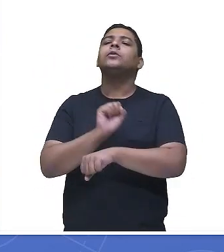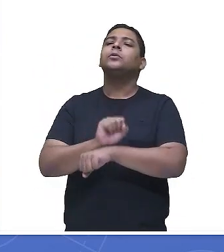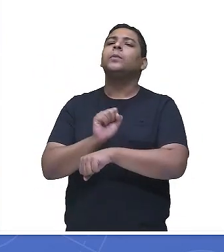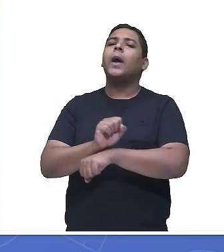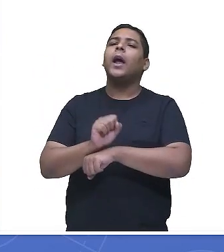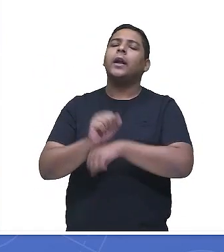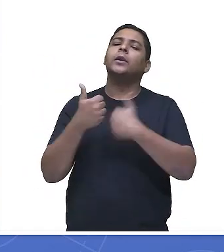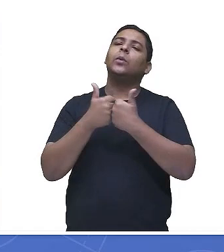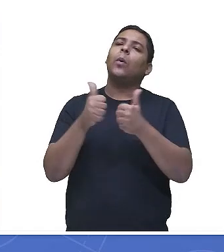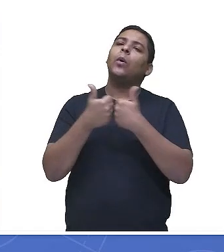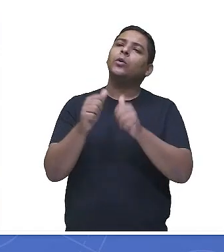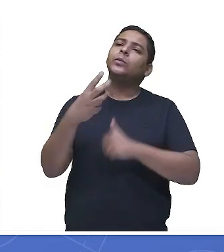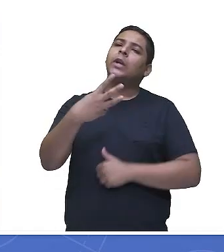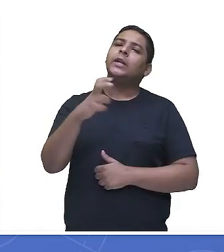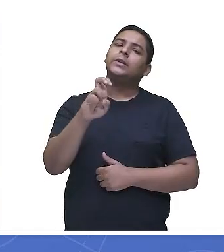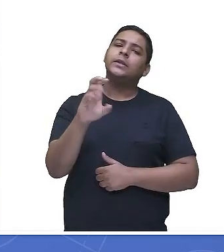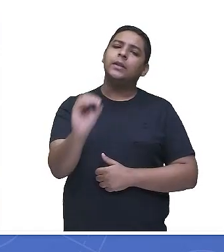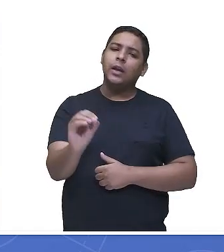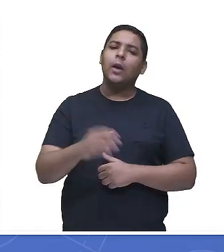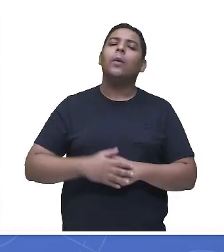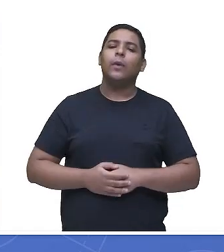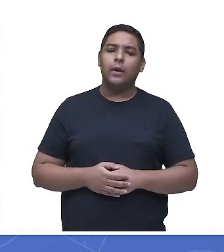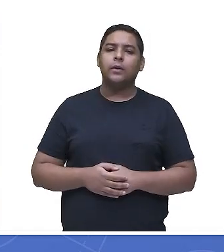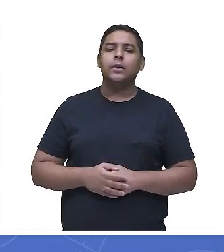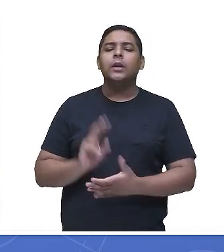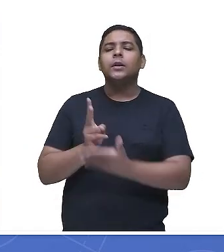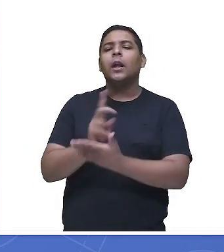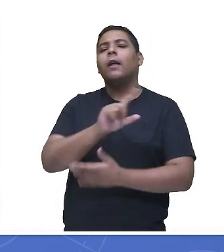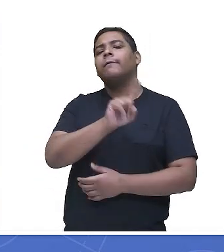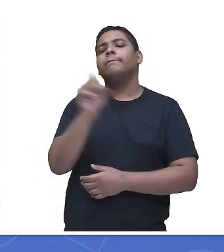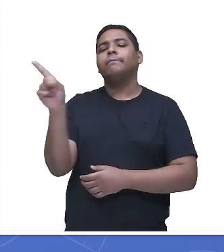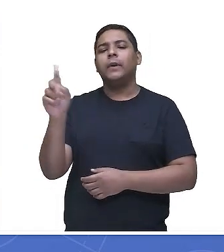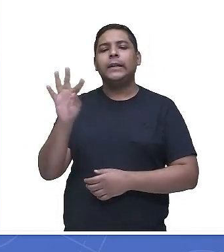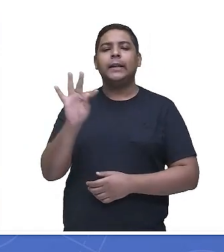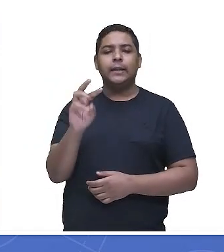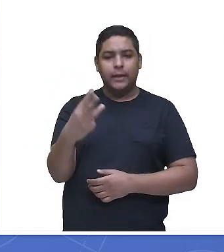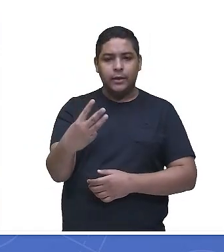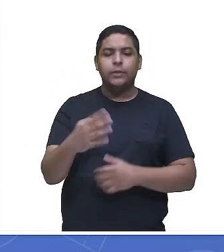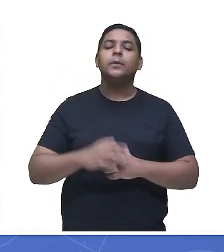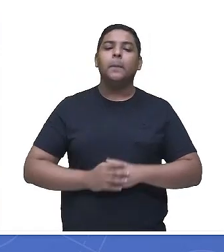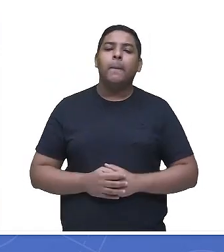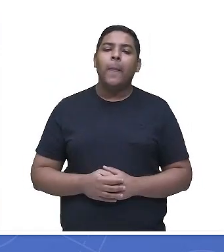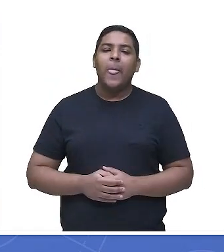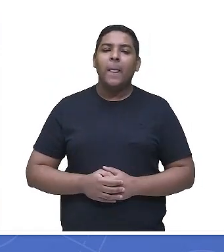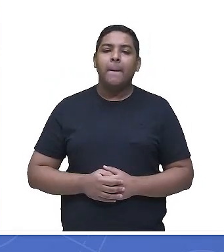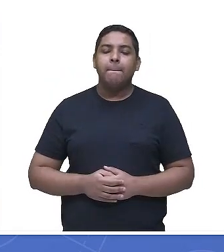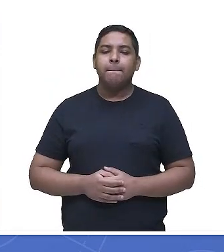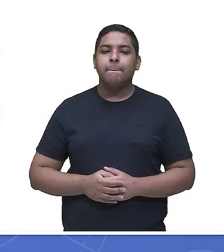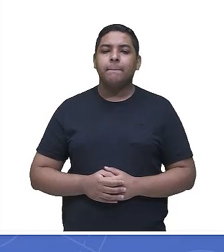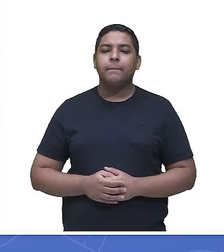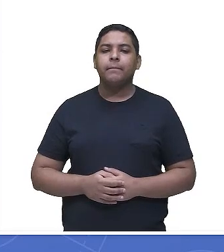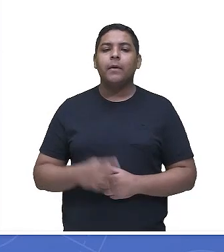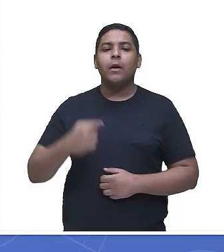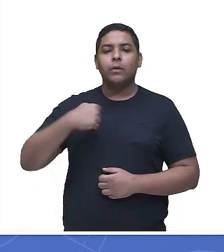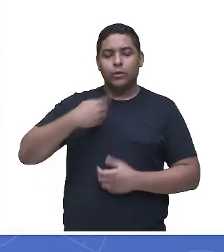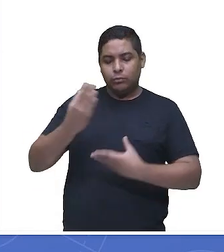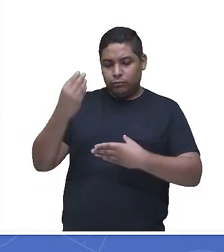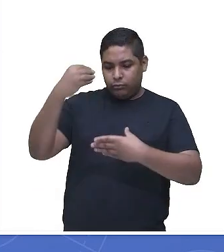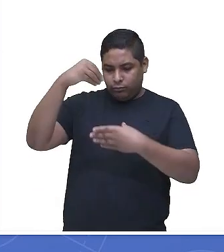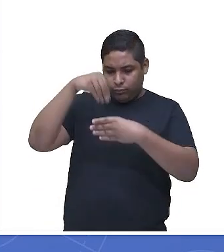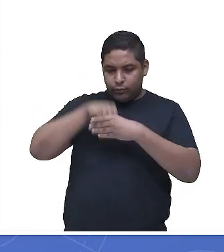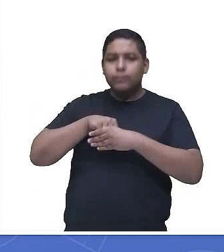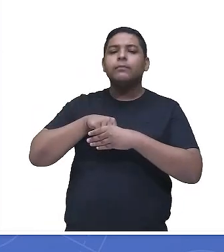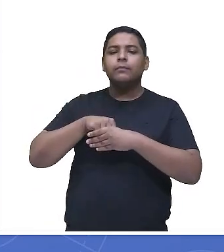350 vezes demora, vou te contar, para ir pro T3. E aí, gente, O nosso organismo, ele tem a